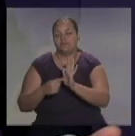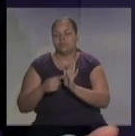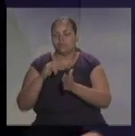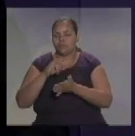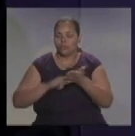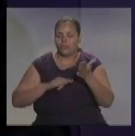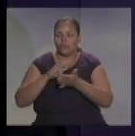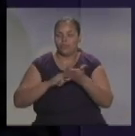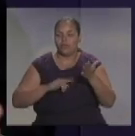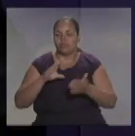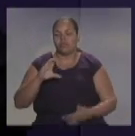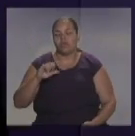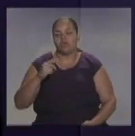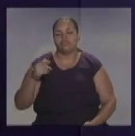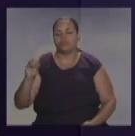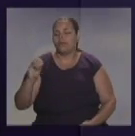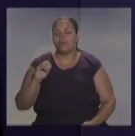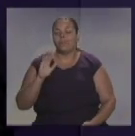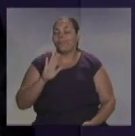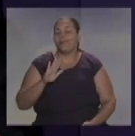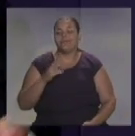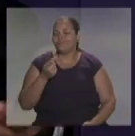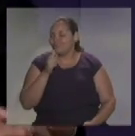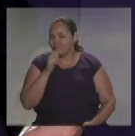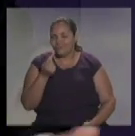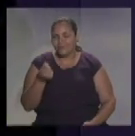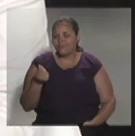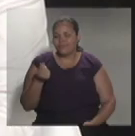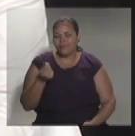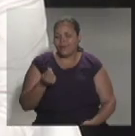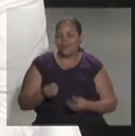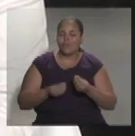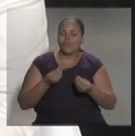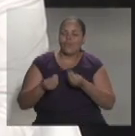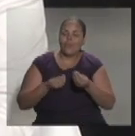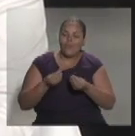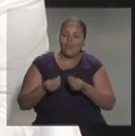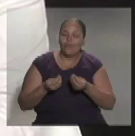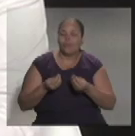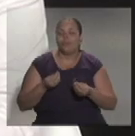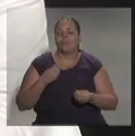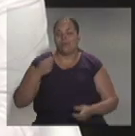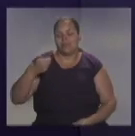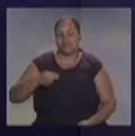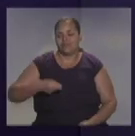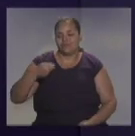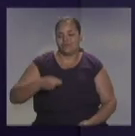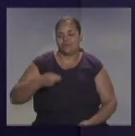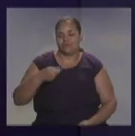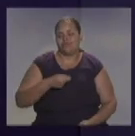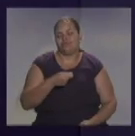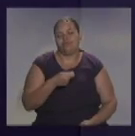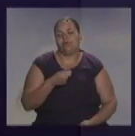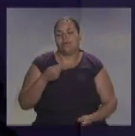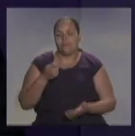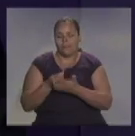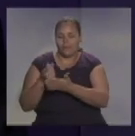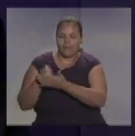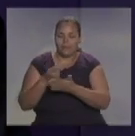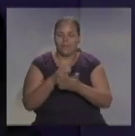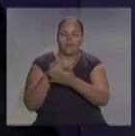certidões. Se eles não têm dinheiro para pagar, como é que o governo pode exigir o